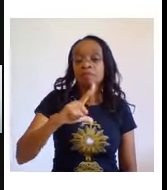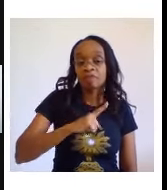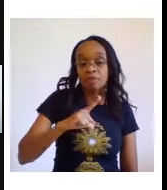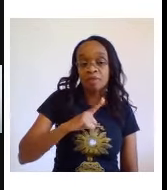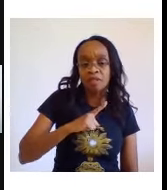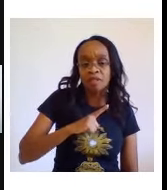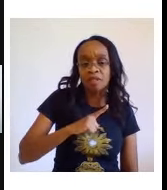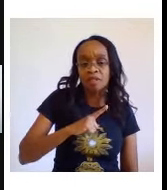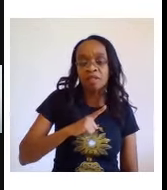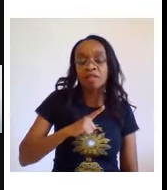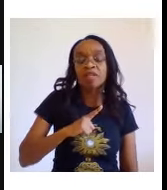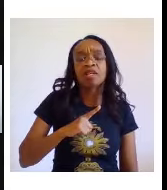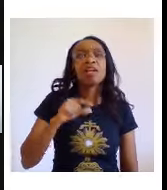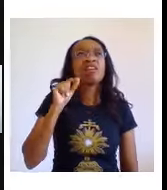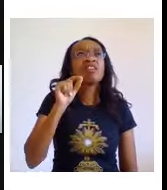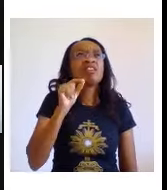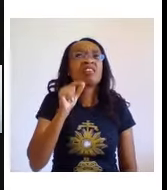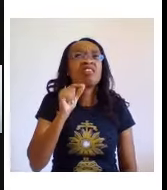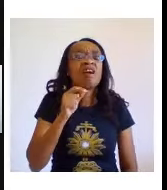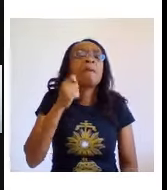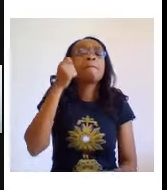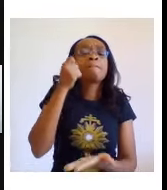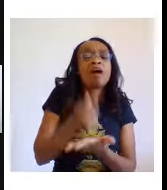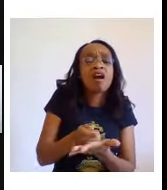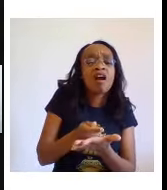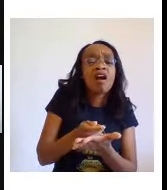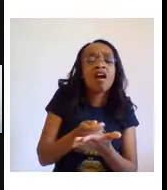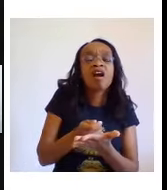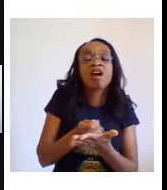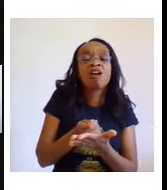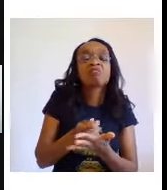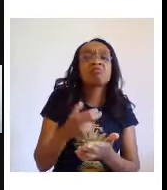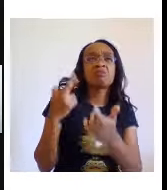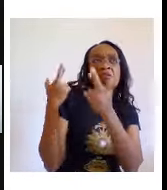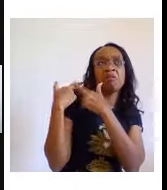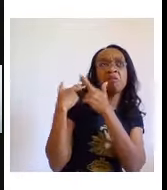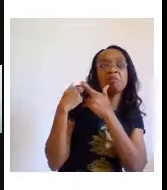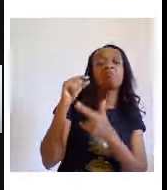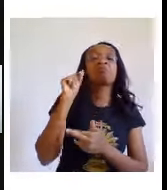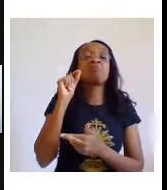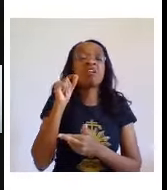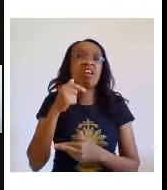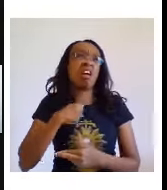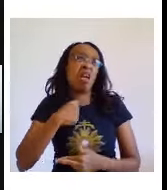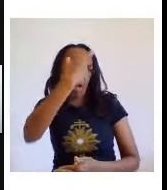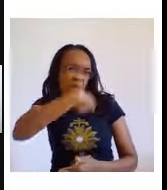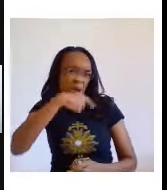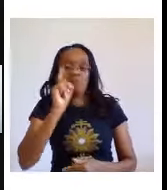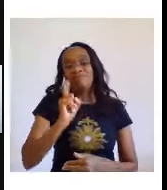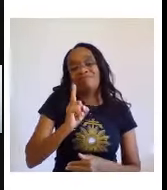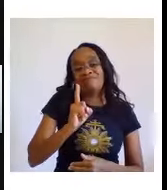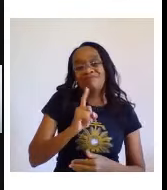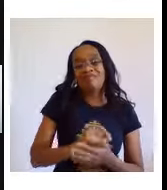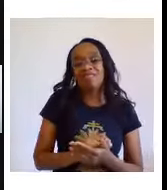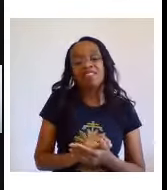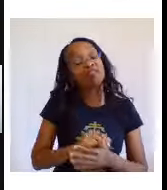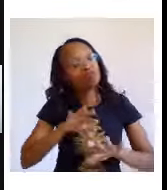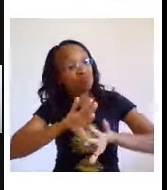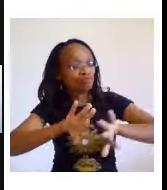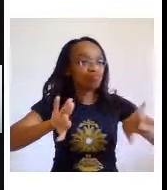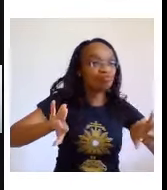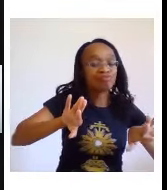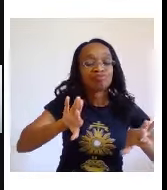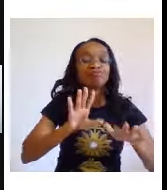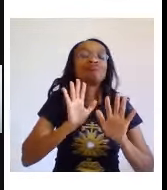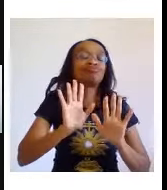têm, né, dado assim, quem vai pagar a conta? Não sou eu, né? E aí vamos separar por partes. Né? Dado